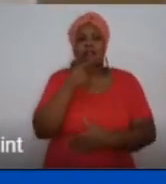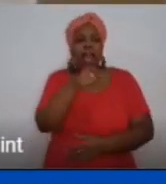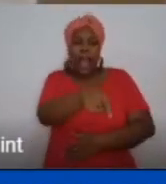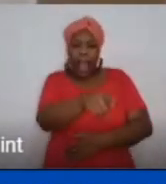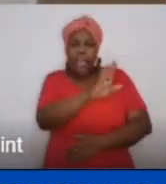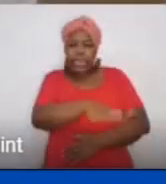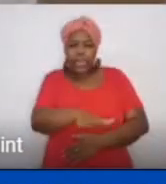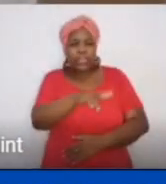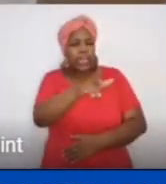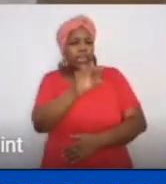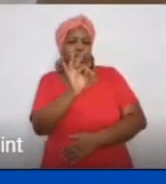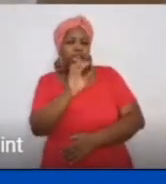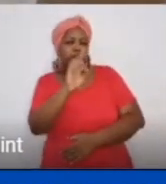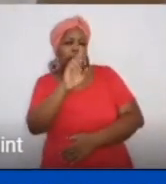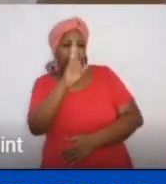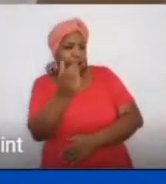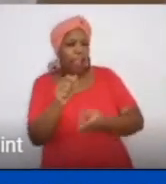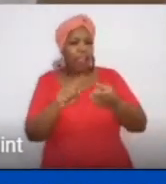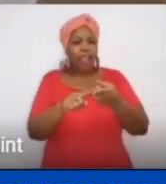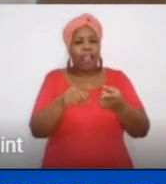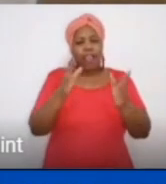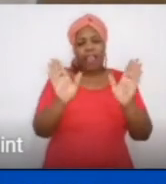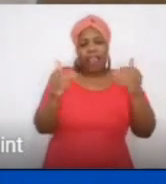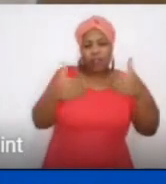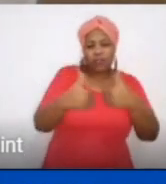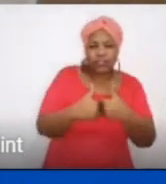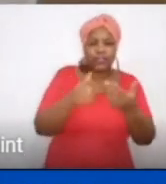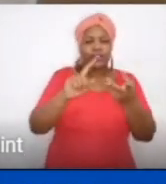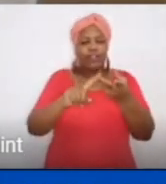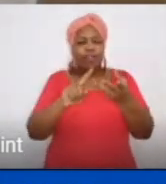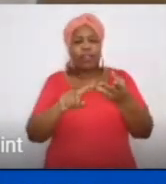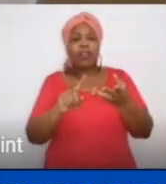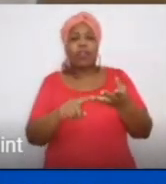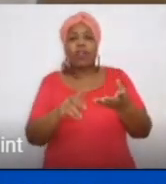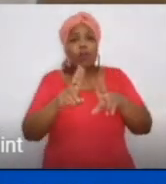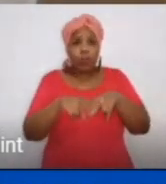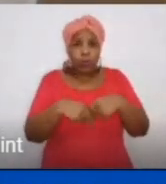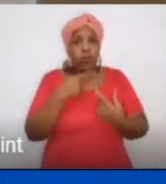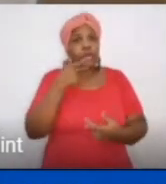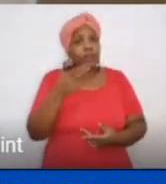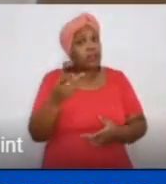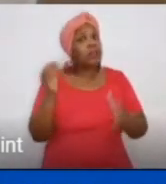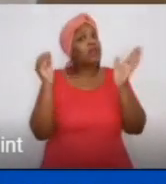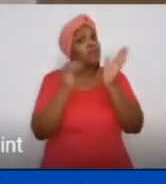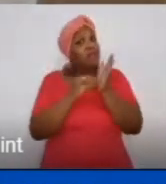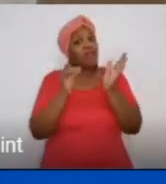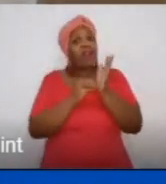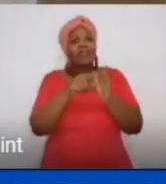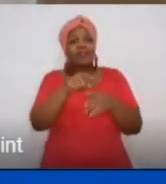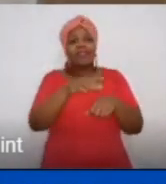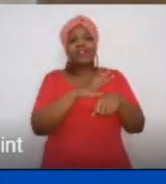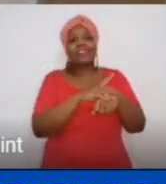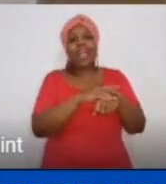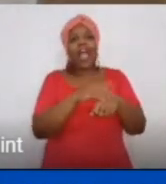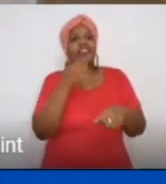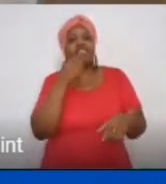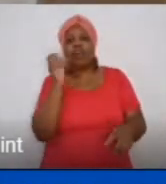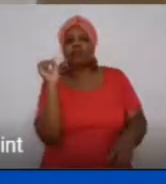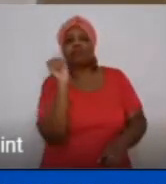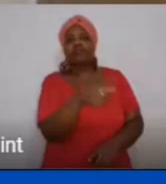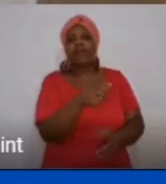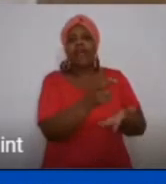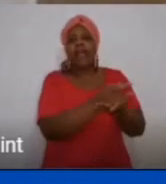crianças, relações sociais sendo diagnosticadas, por isso, patologizadas e medicalizadas. Então,